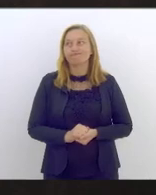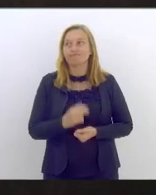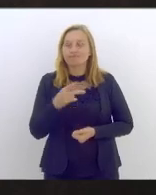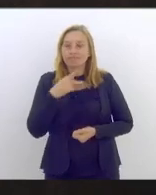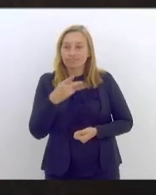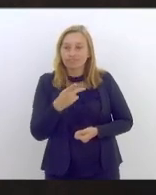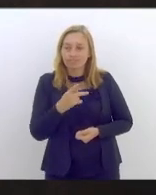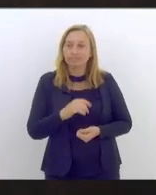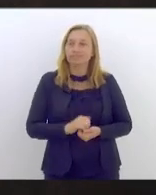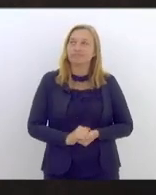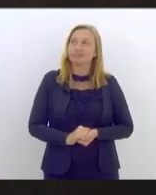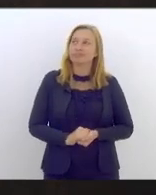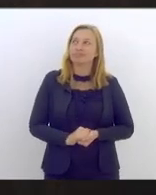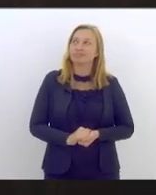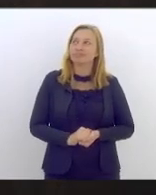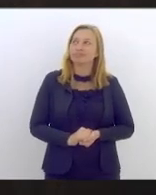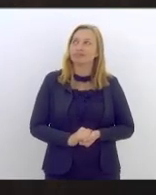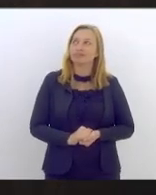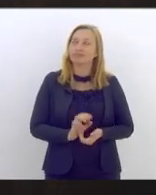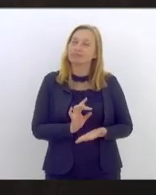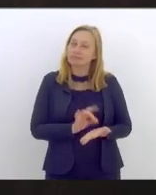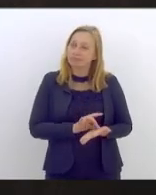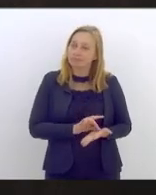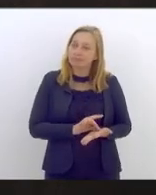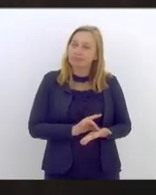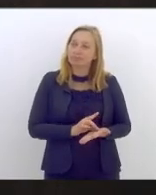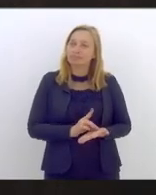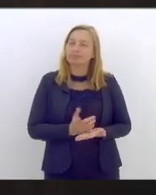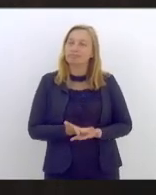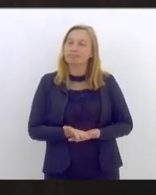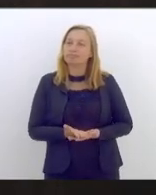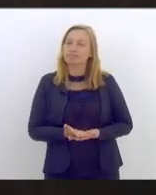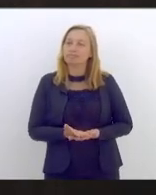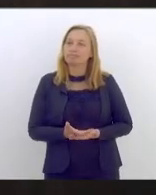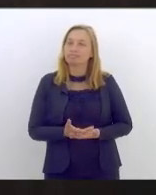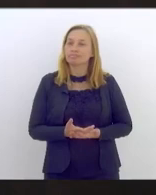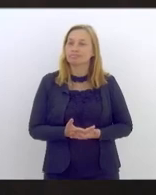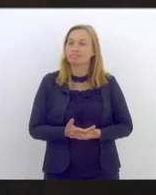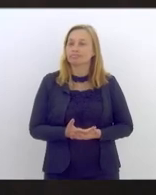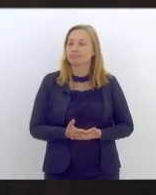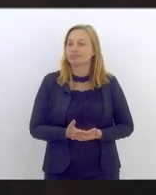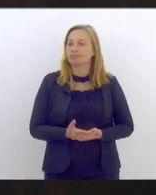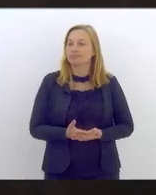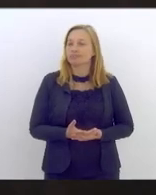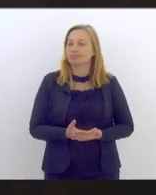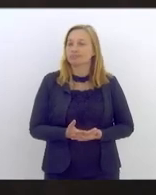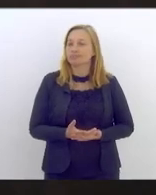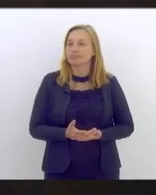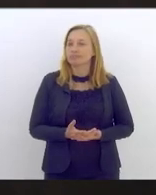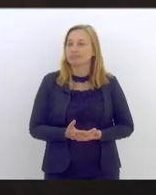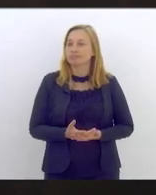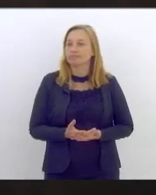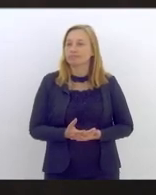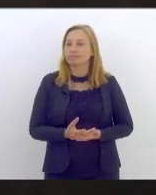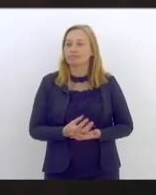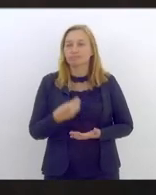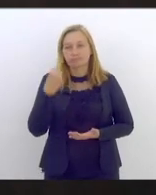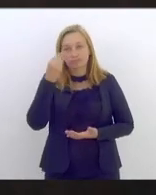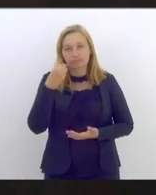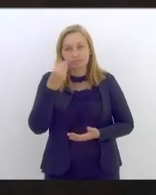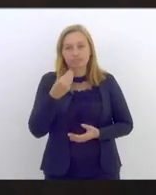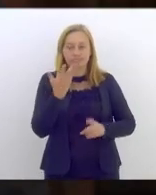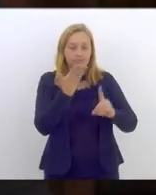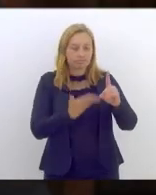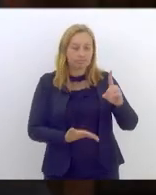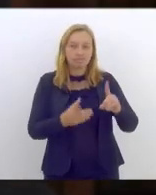com conforme a realidade aquilo que a gente tem a dizer desse homenageado então o